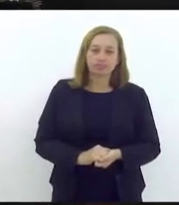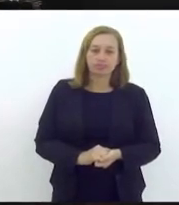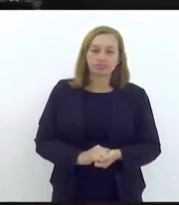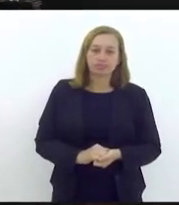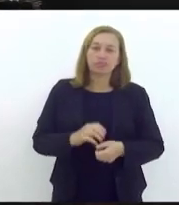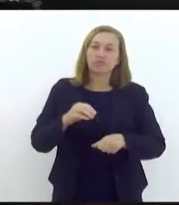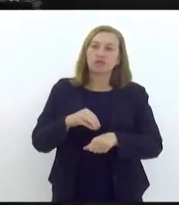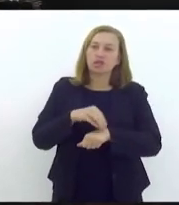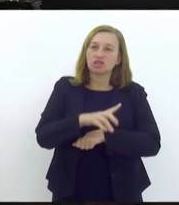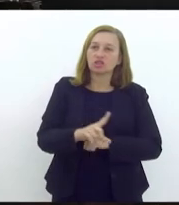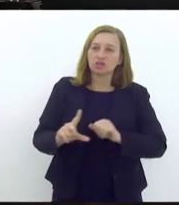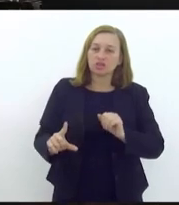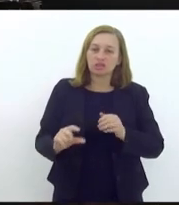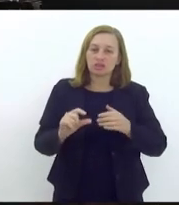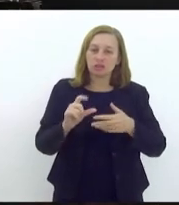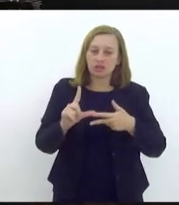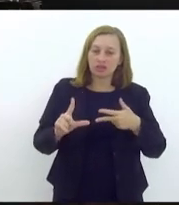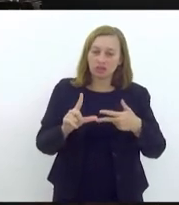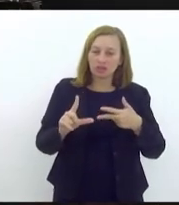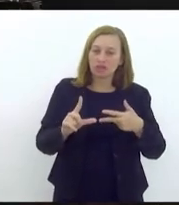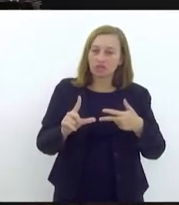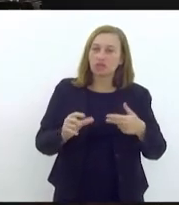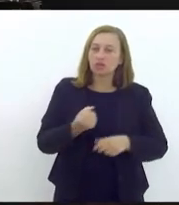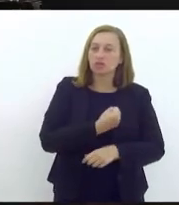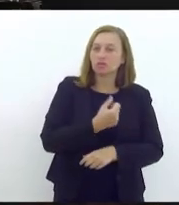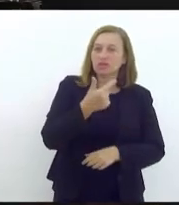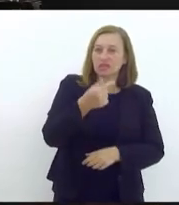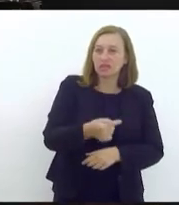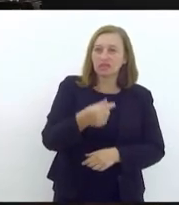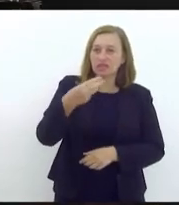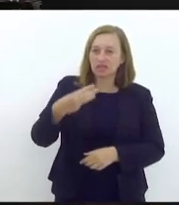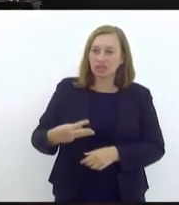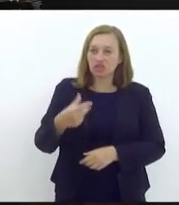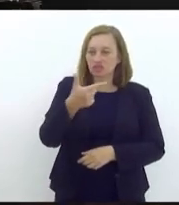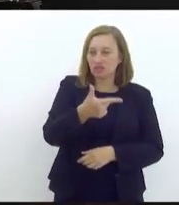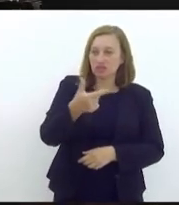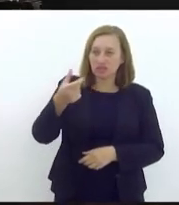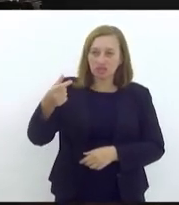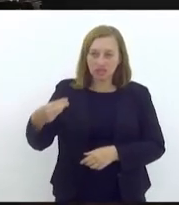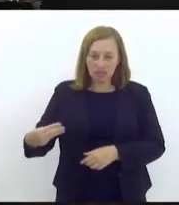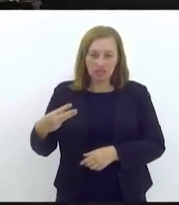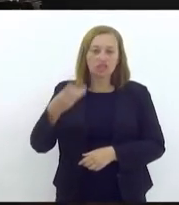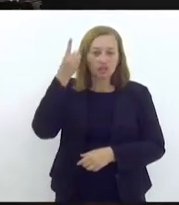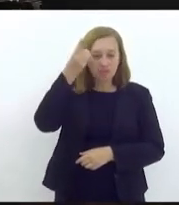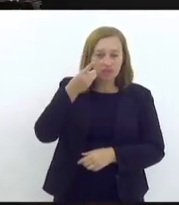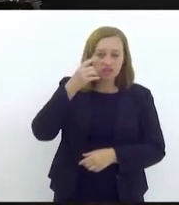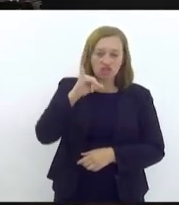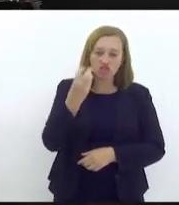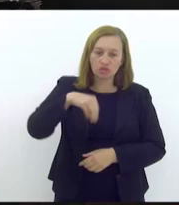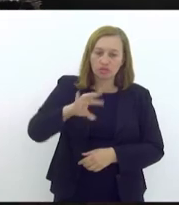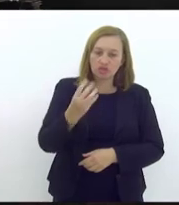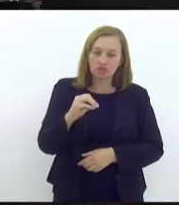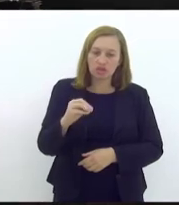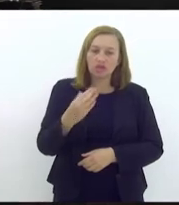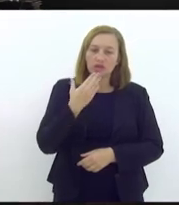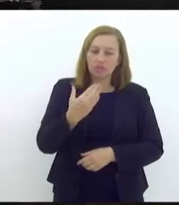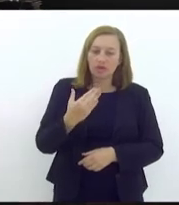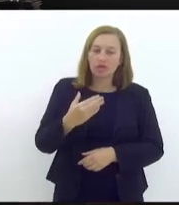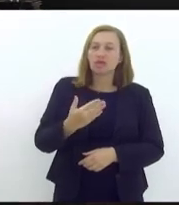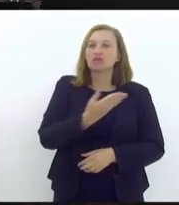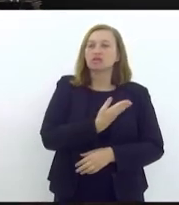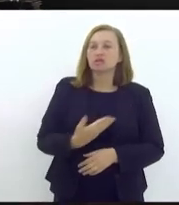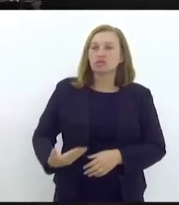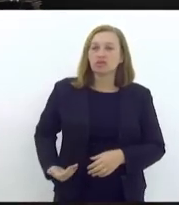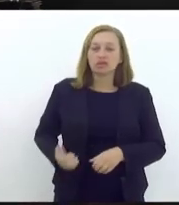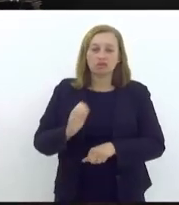anuncio indicação Legislativa no número 73 de 23 de autoria do deputado Chico Machado que solicitam Excelentíssimo Senhor